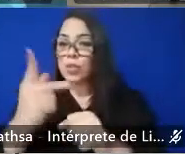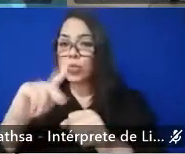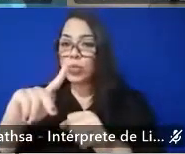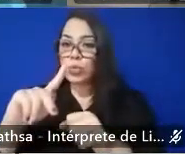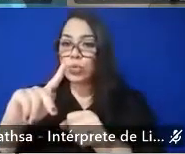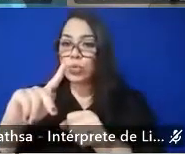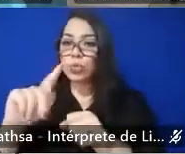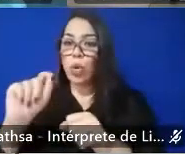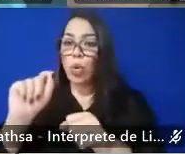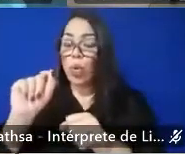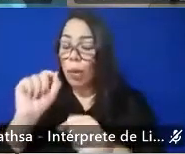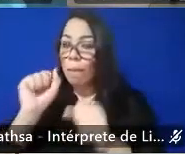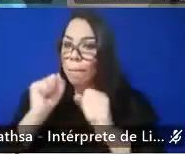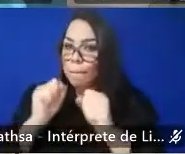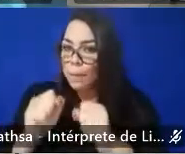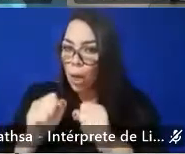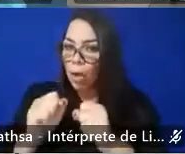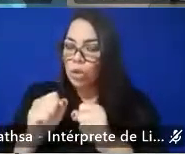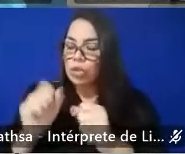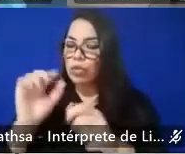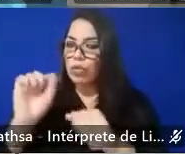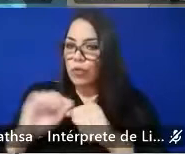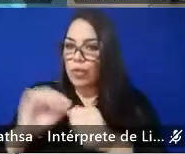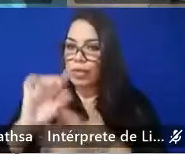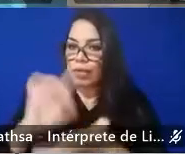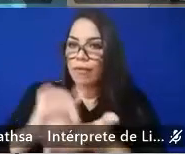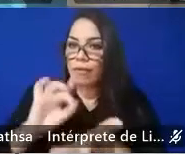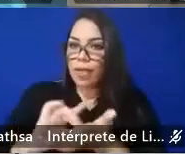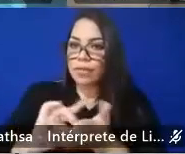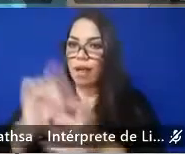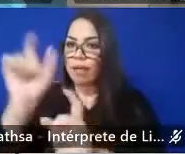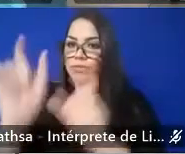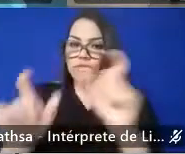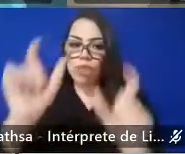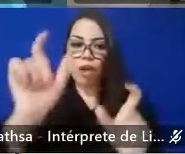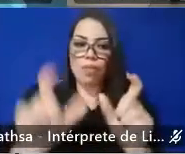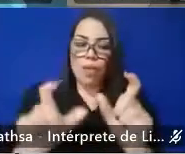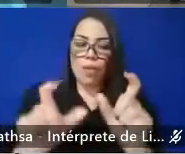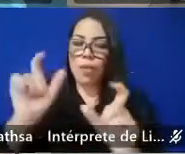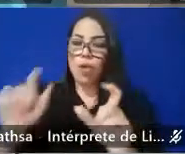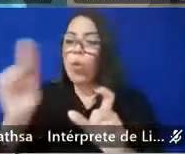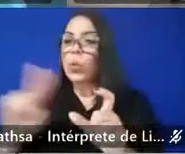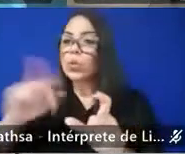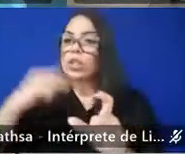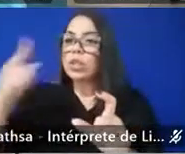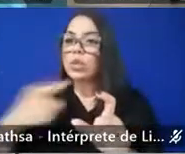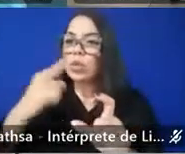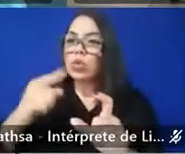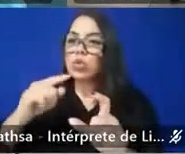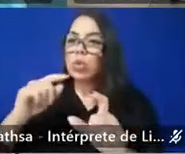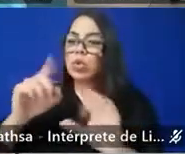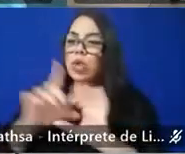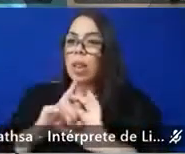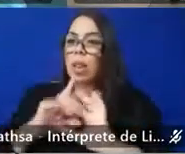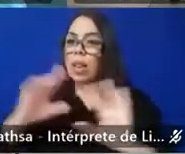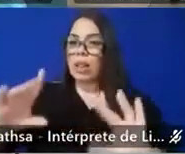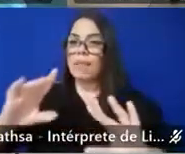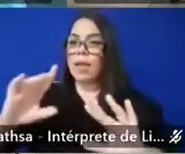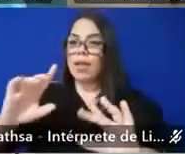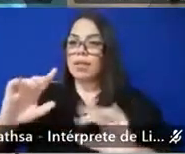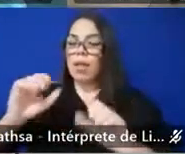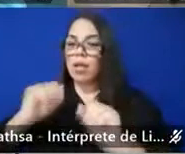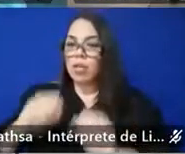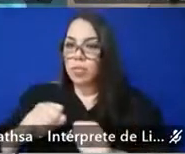que efetivamente deve ser feito na usando todos os nossos recursos disponíveis hoje enfrentamos